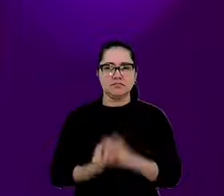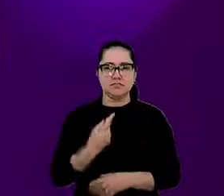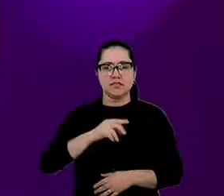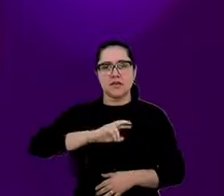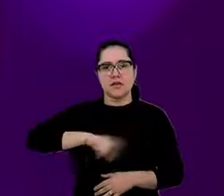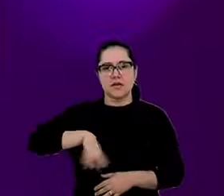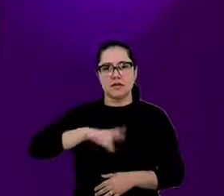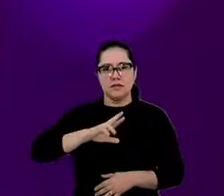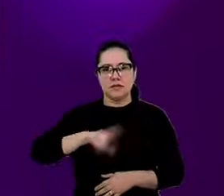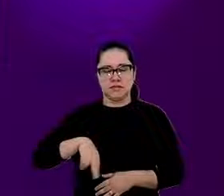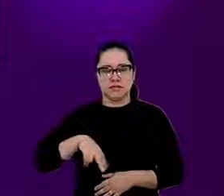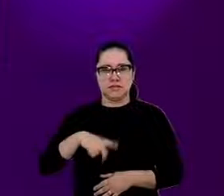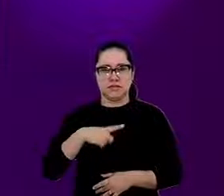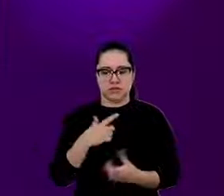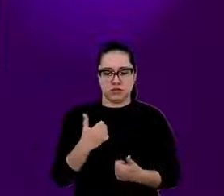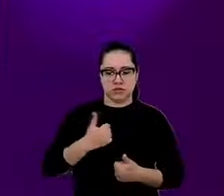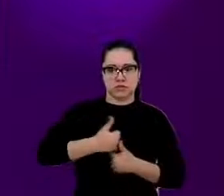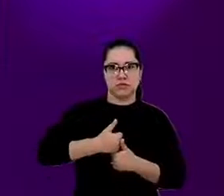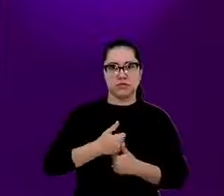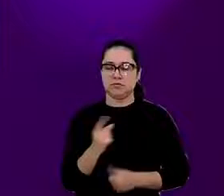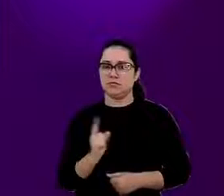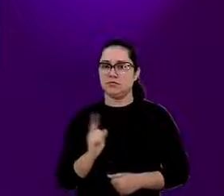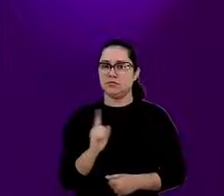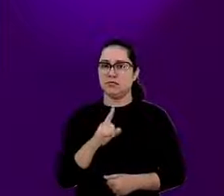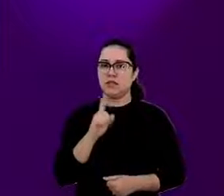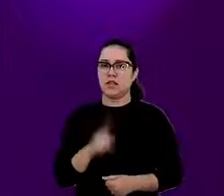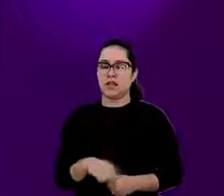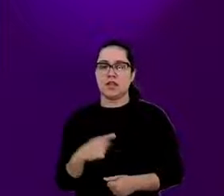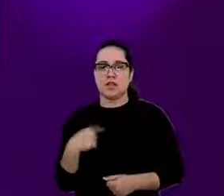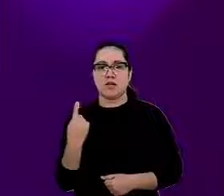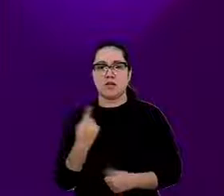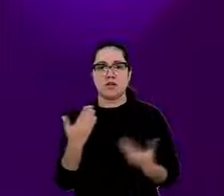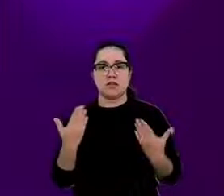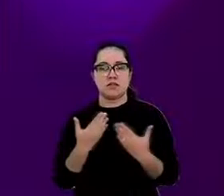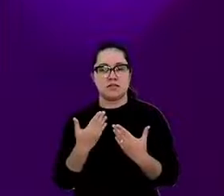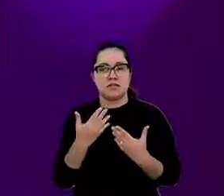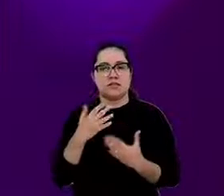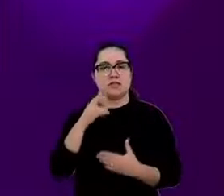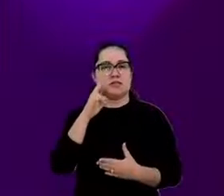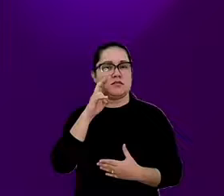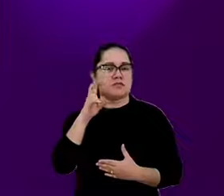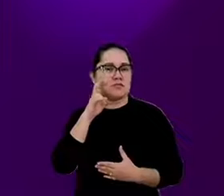ferramenta substitutiva. A ideia aqui não é que a inteligência artificial possa